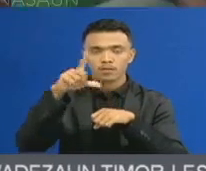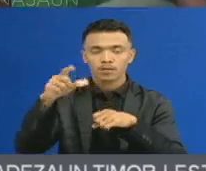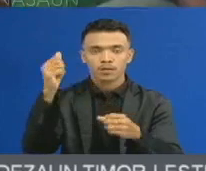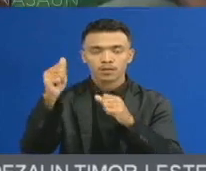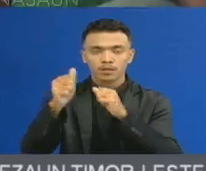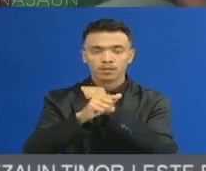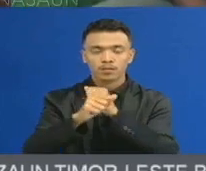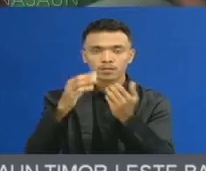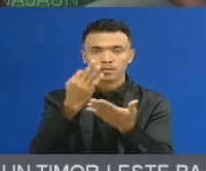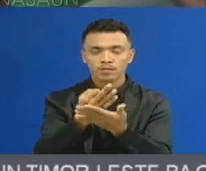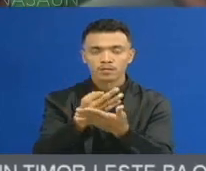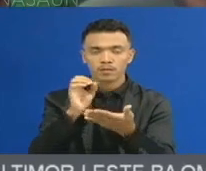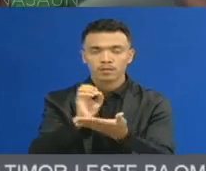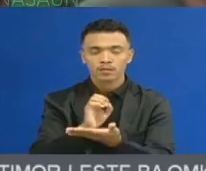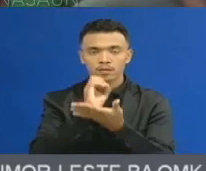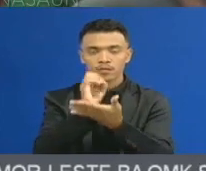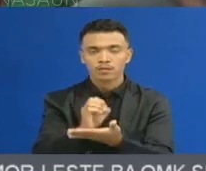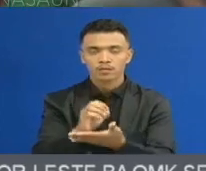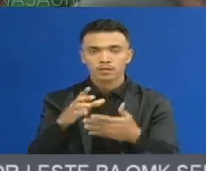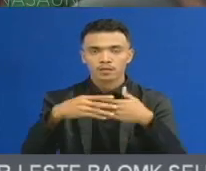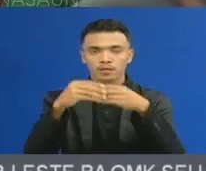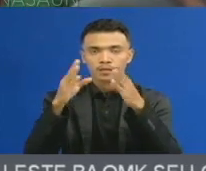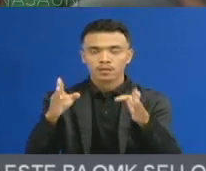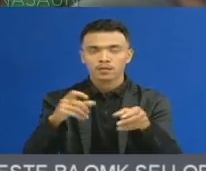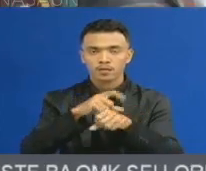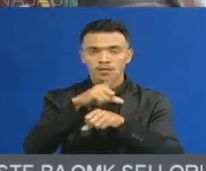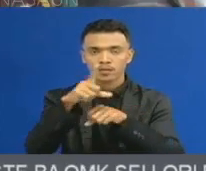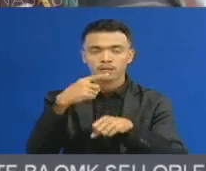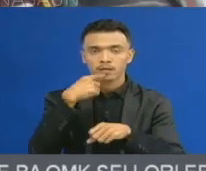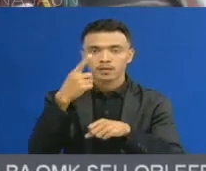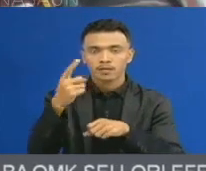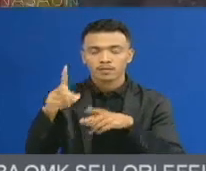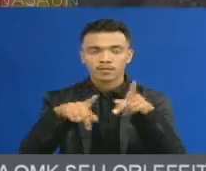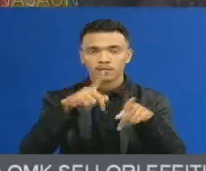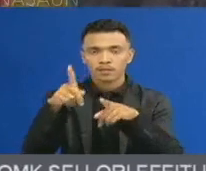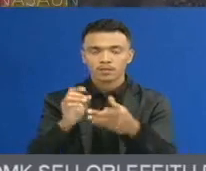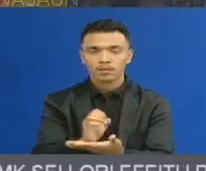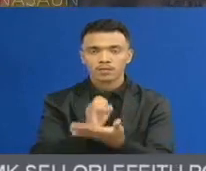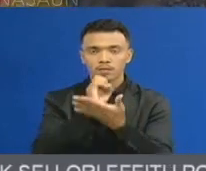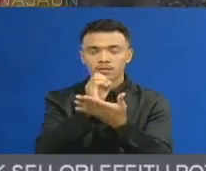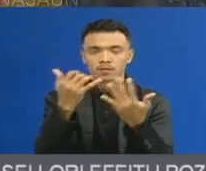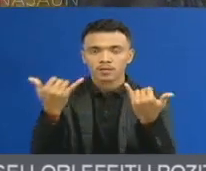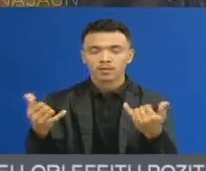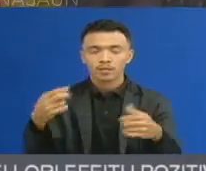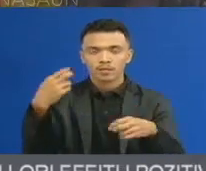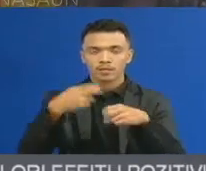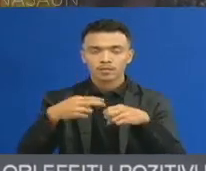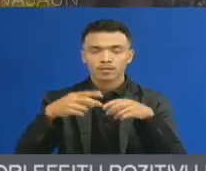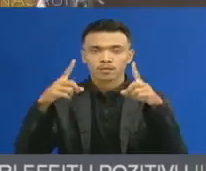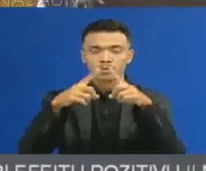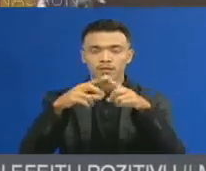e edifício administração Raiwa. Liderança local ne afirma, população e cusi dauda une haleri kela ba